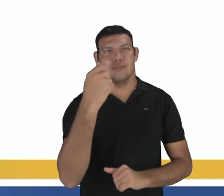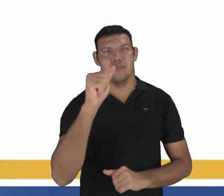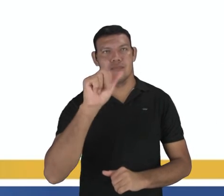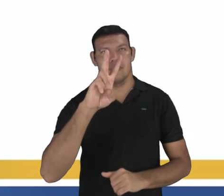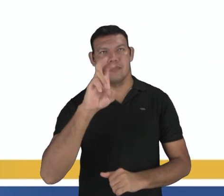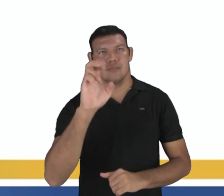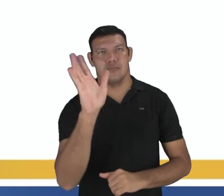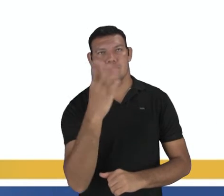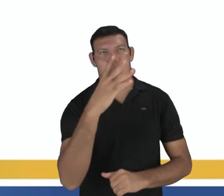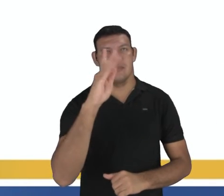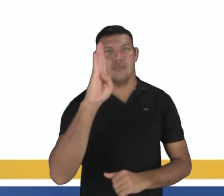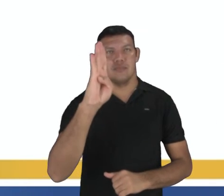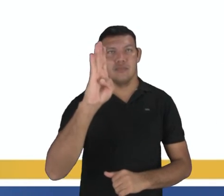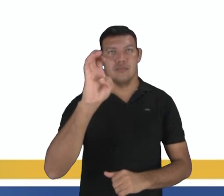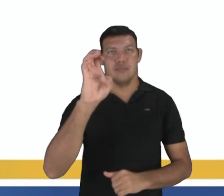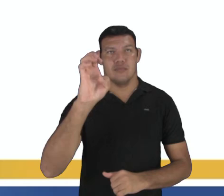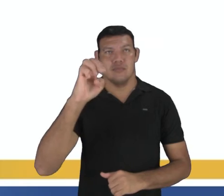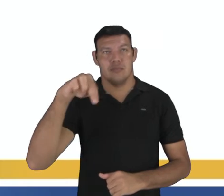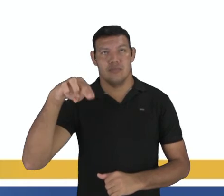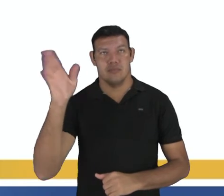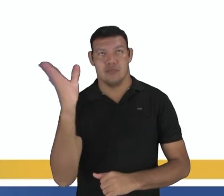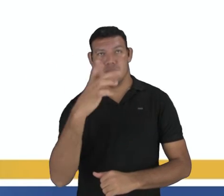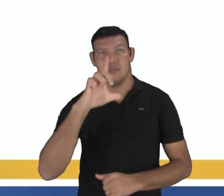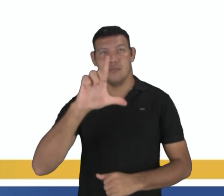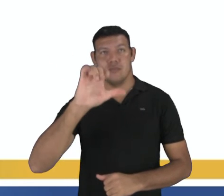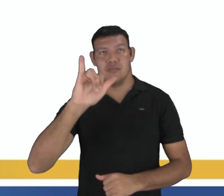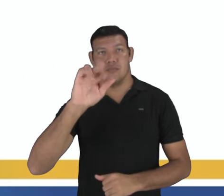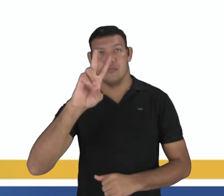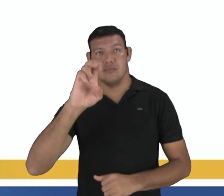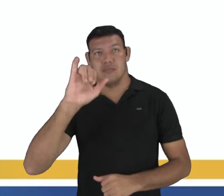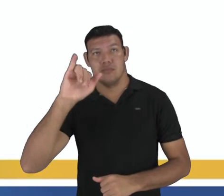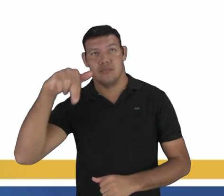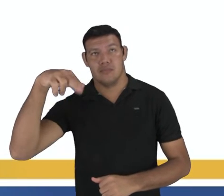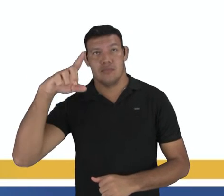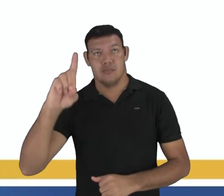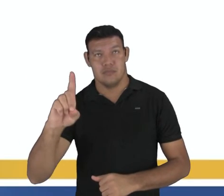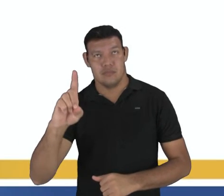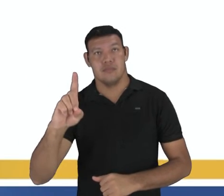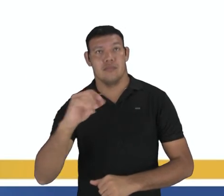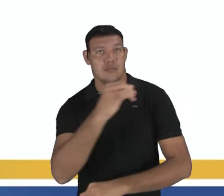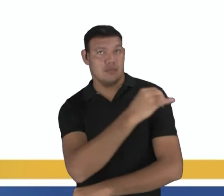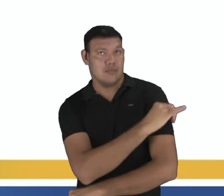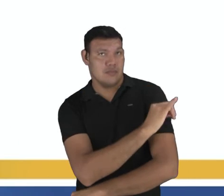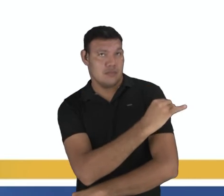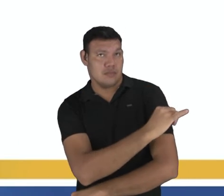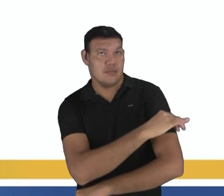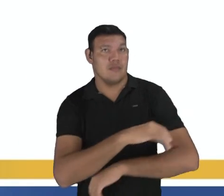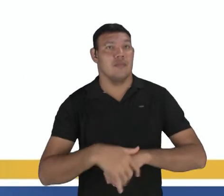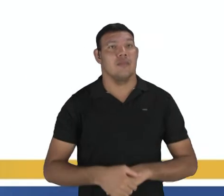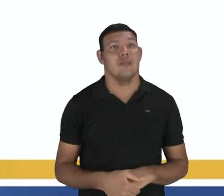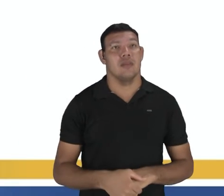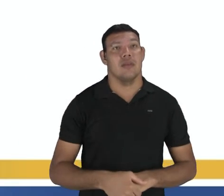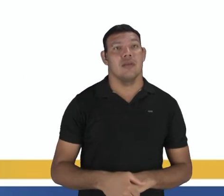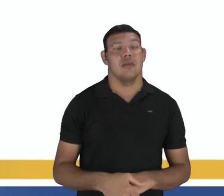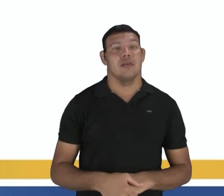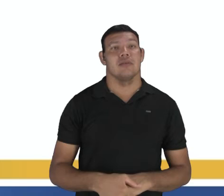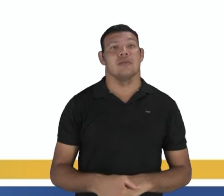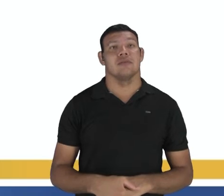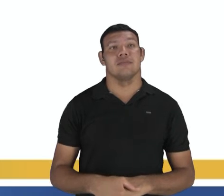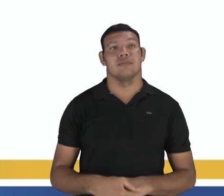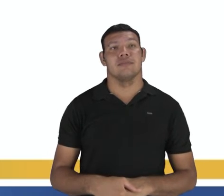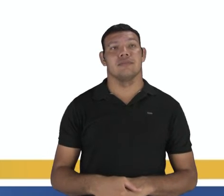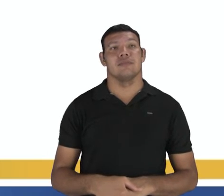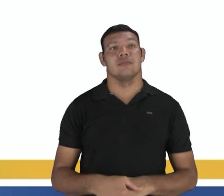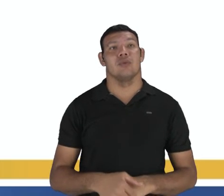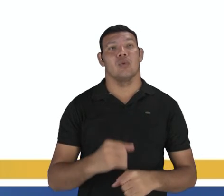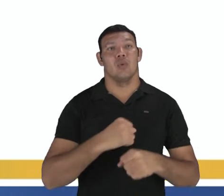de Janeiro since 2010 está no presente perfeito, no present perfect, pois a ação da